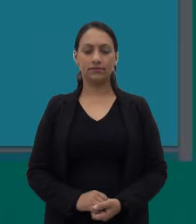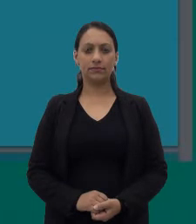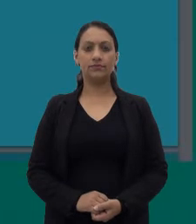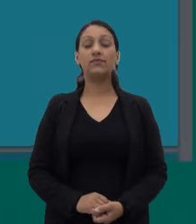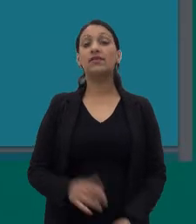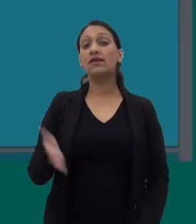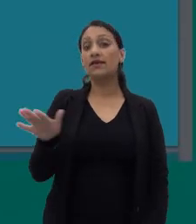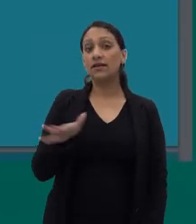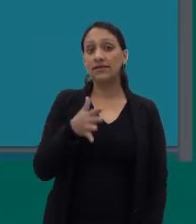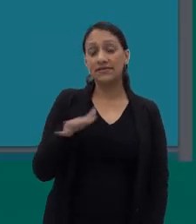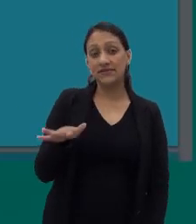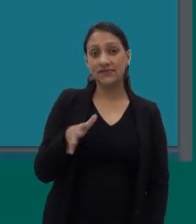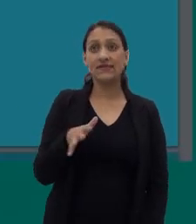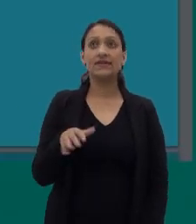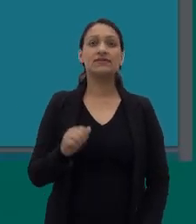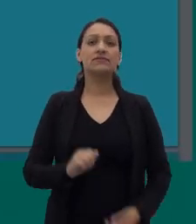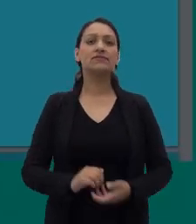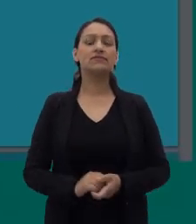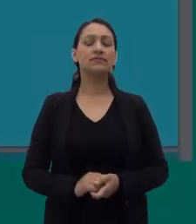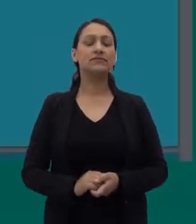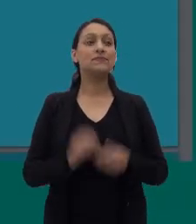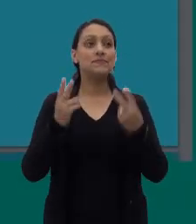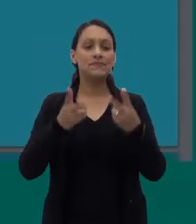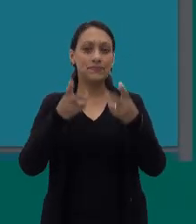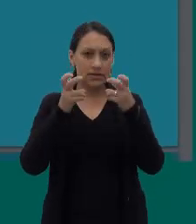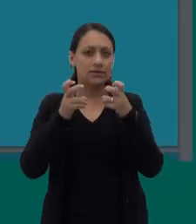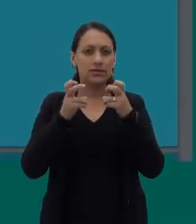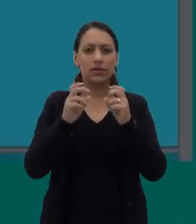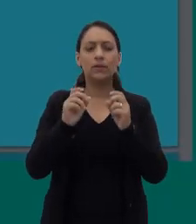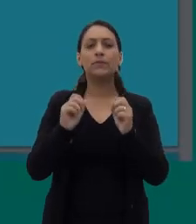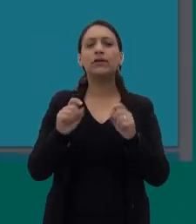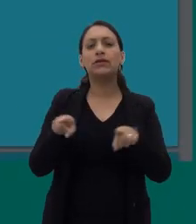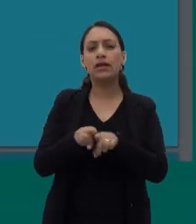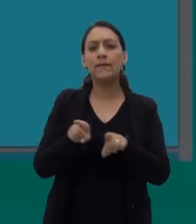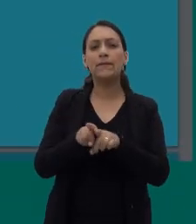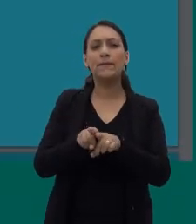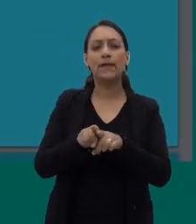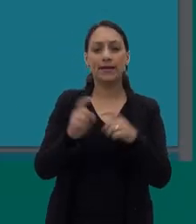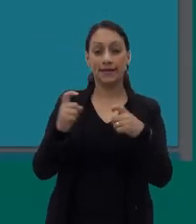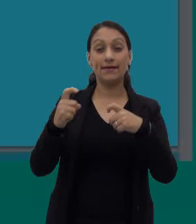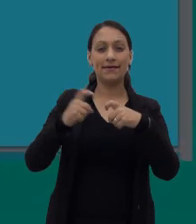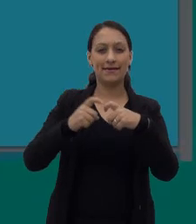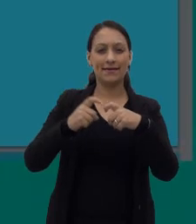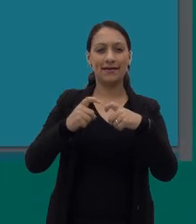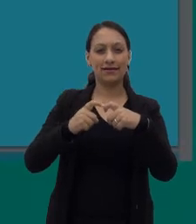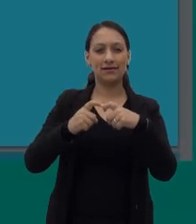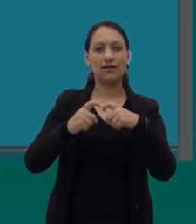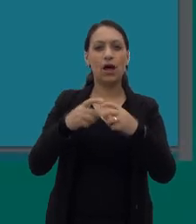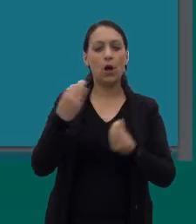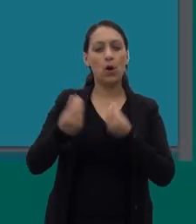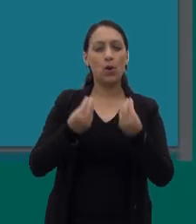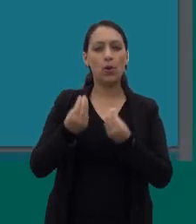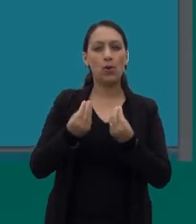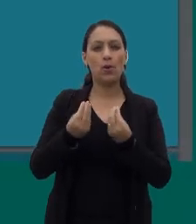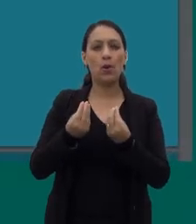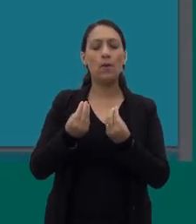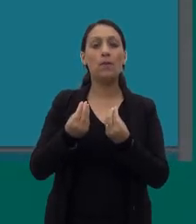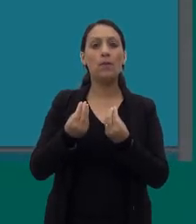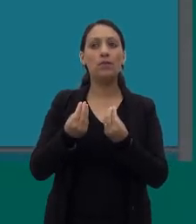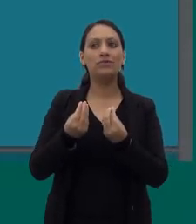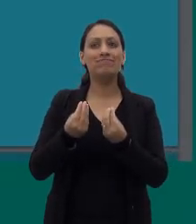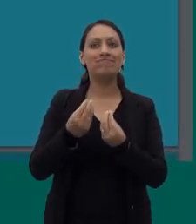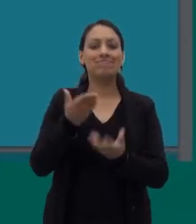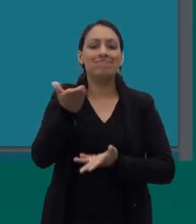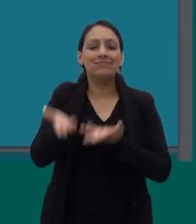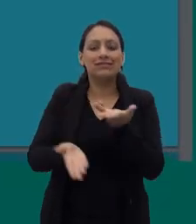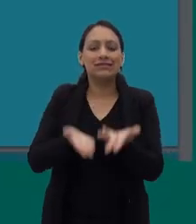E muitas vezes, assim, a gente percebe muito na clínica também, né, as formas de lidar com a ansiedade. Então, a ansiedade como